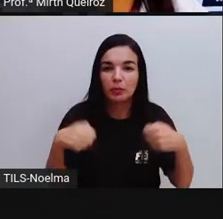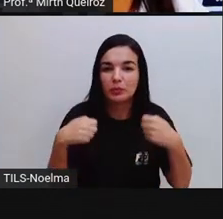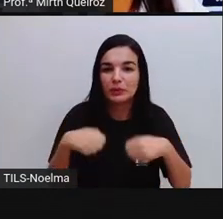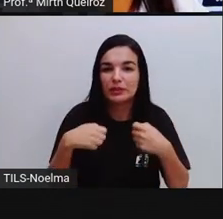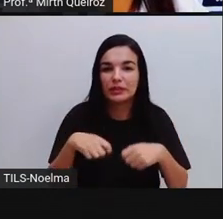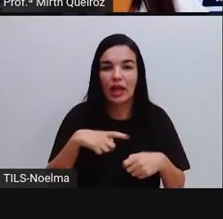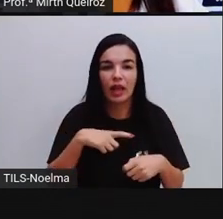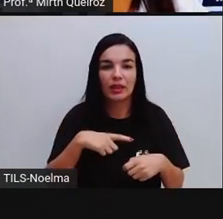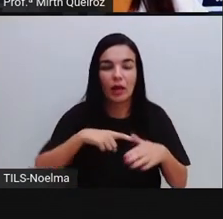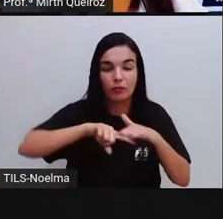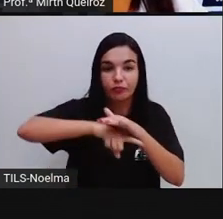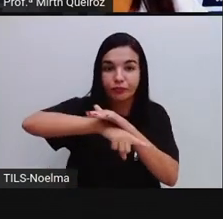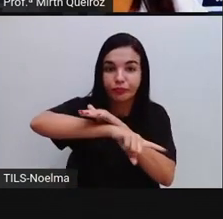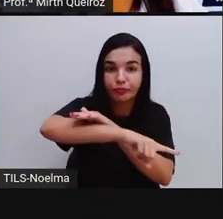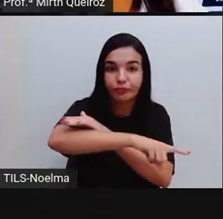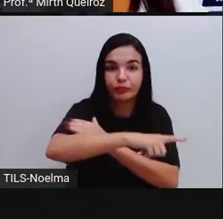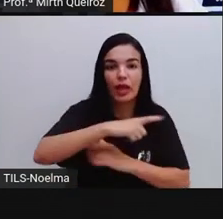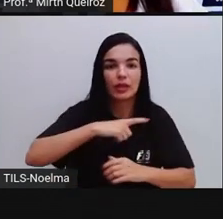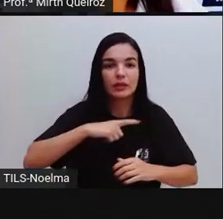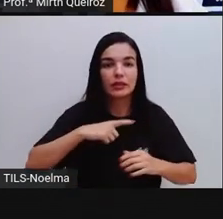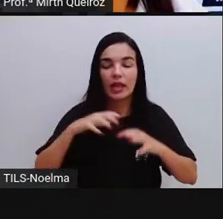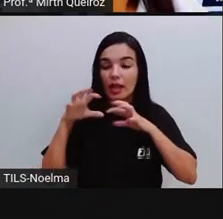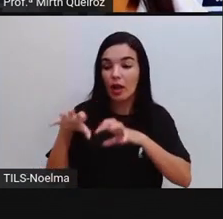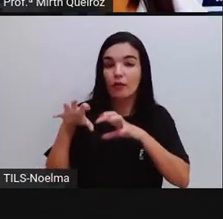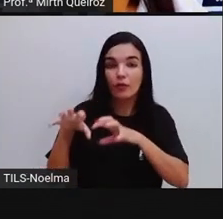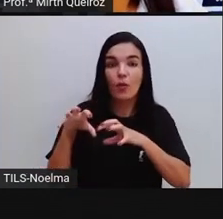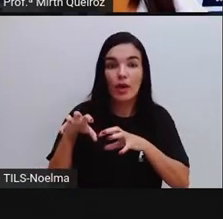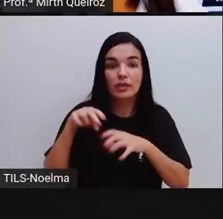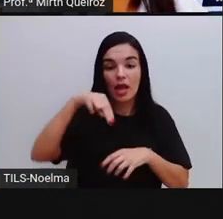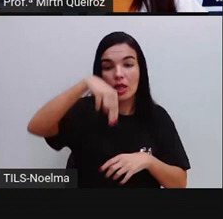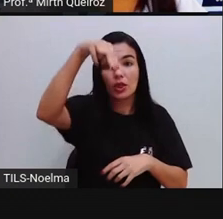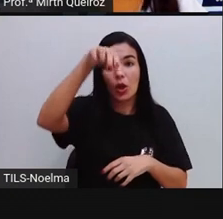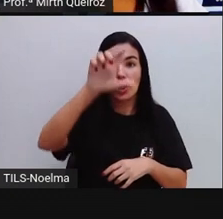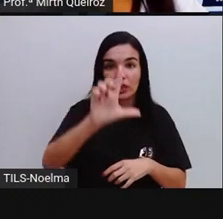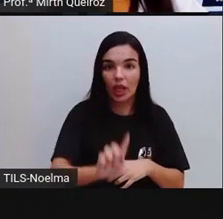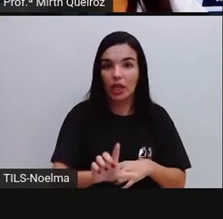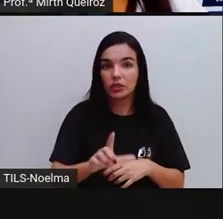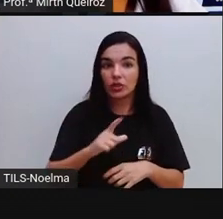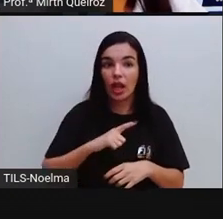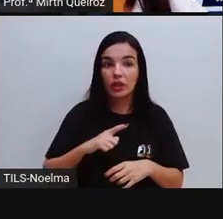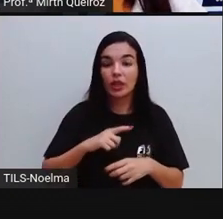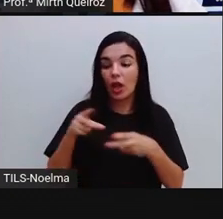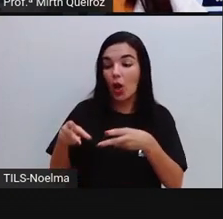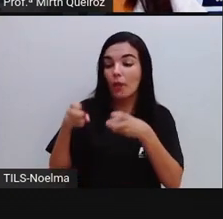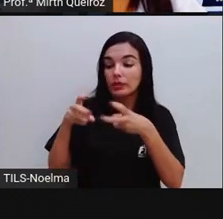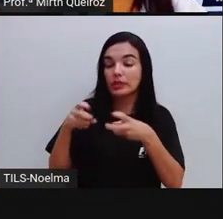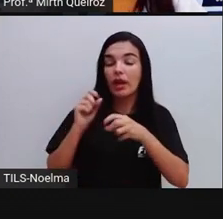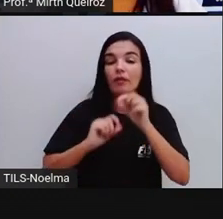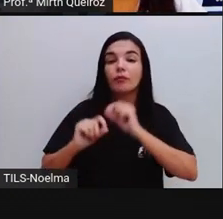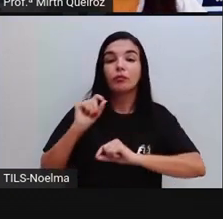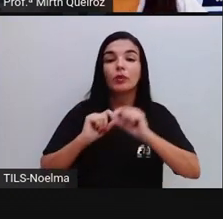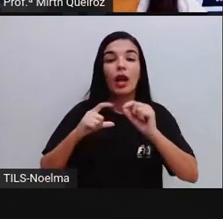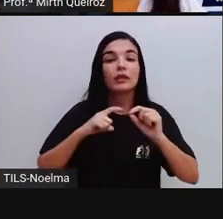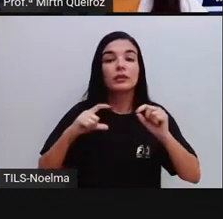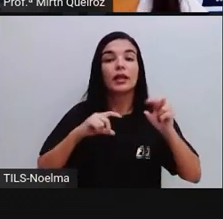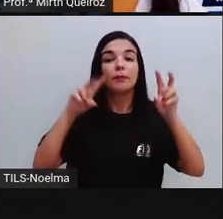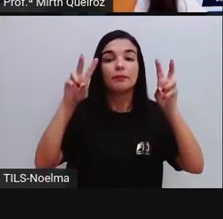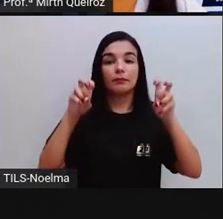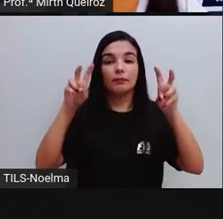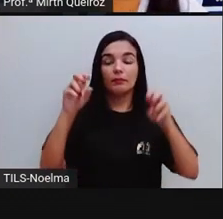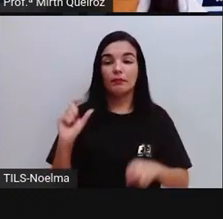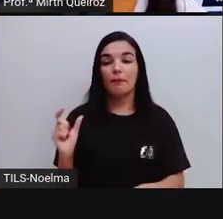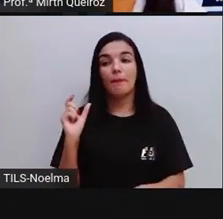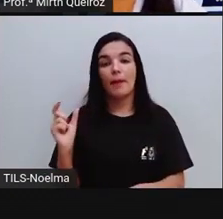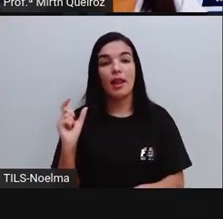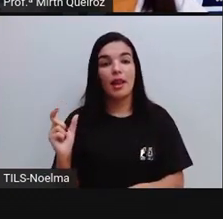particularidades. Ela recebe uma influência tão grande do Nordeste brasileiro que a gente observa até mesmo alguns termos, né, dentro